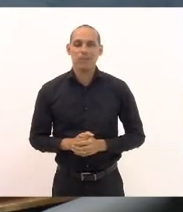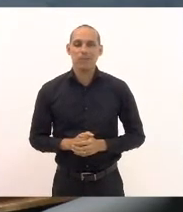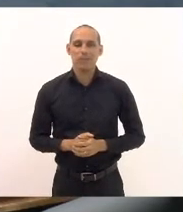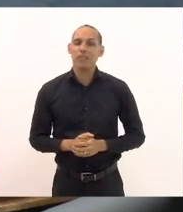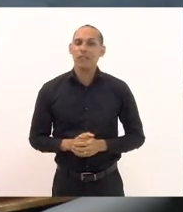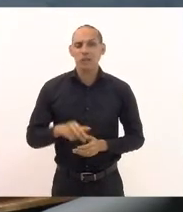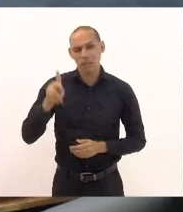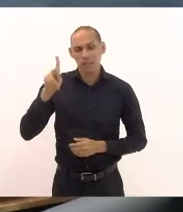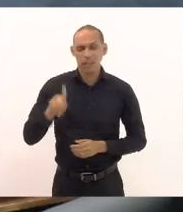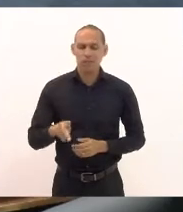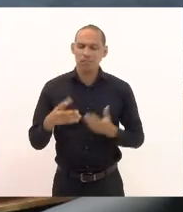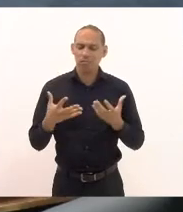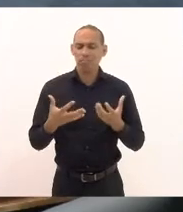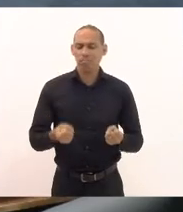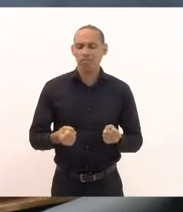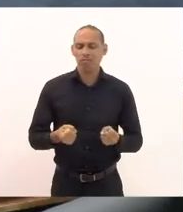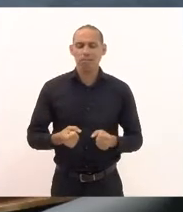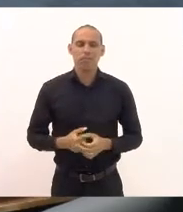Senhor presidente, parecer favorável.